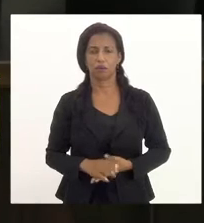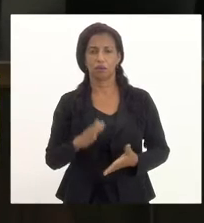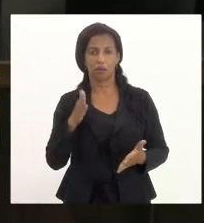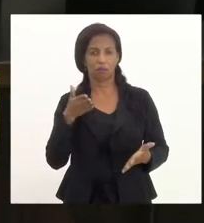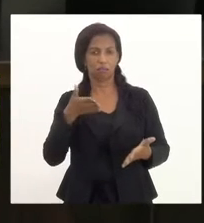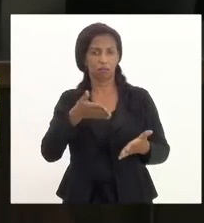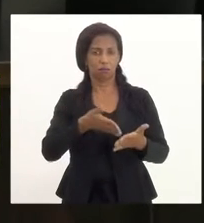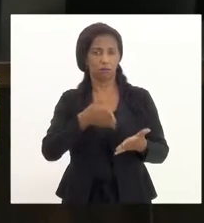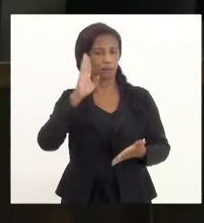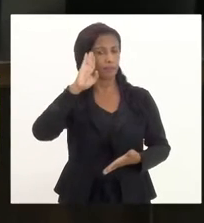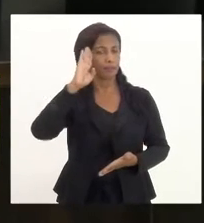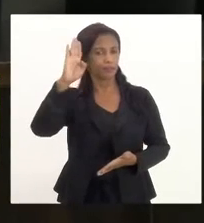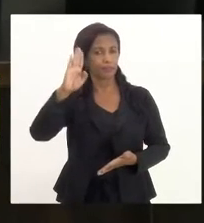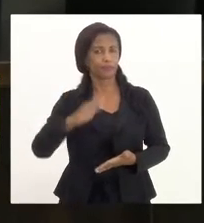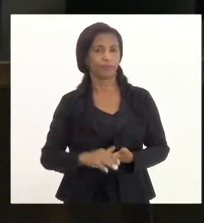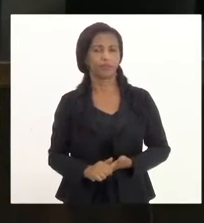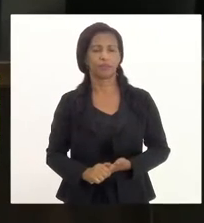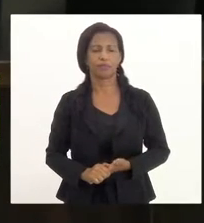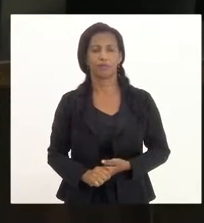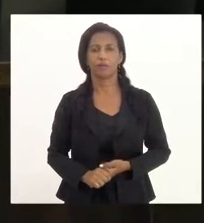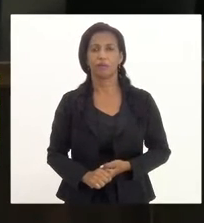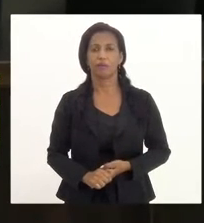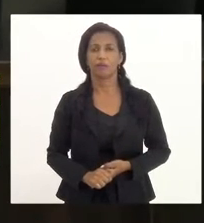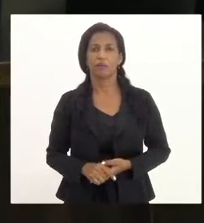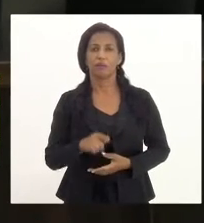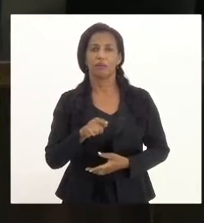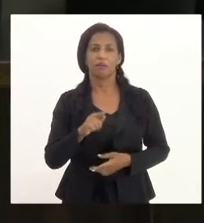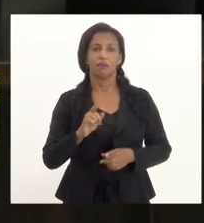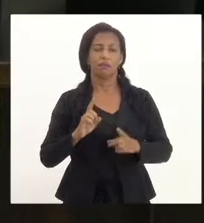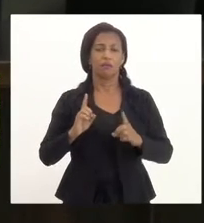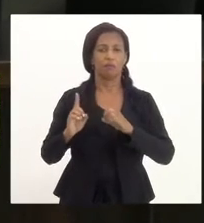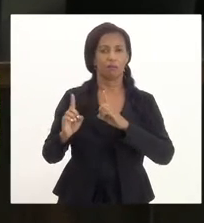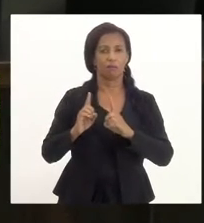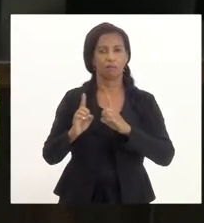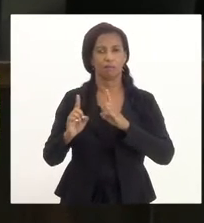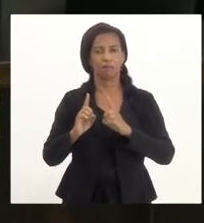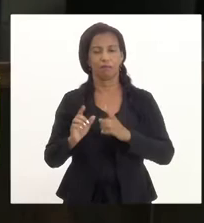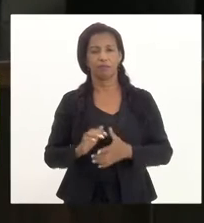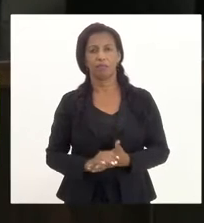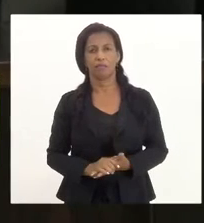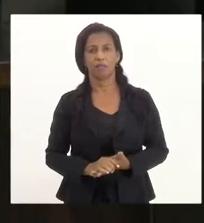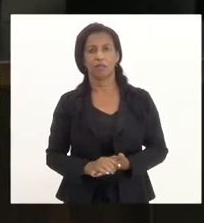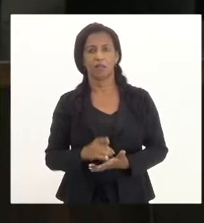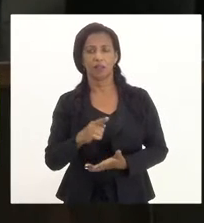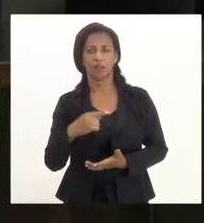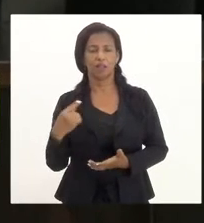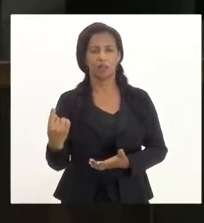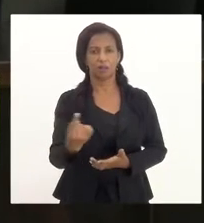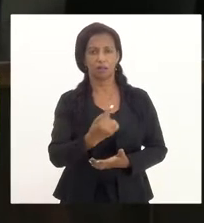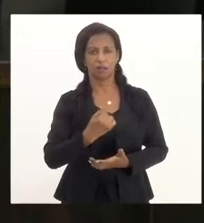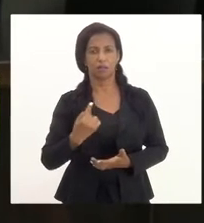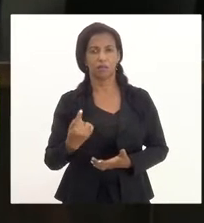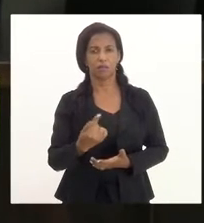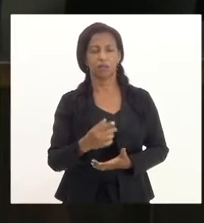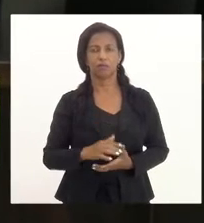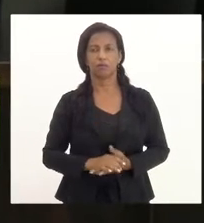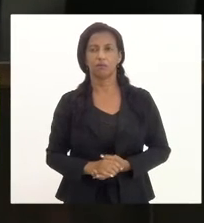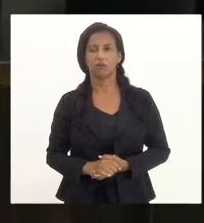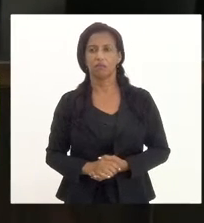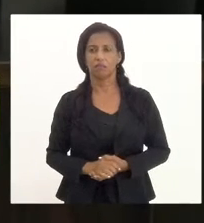centrais desse debate que a gente